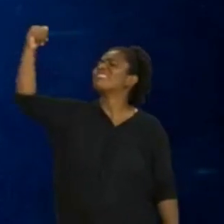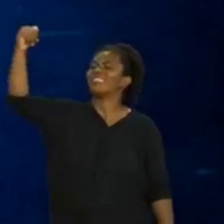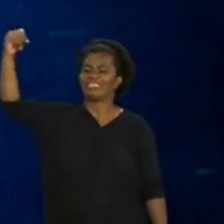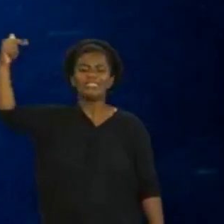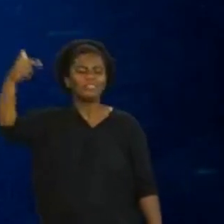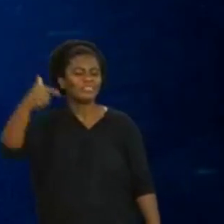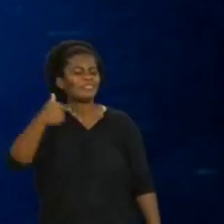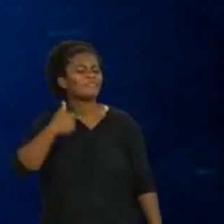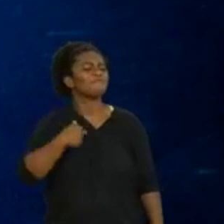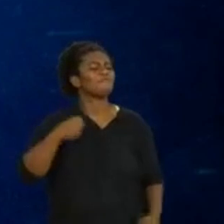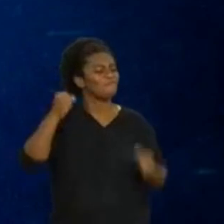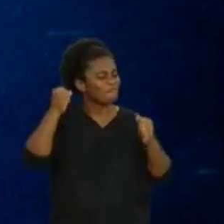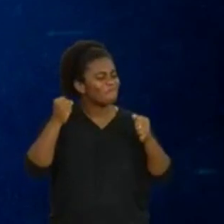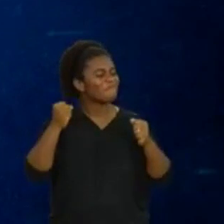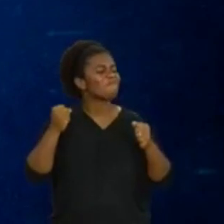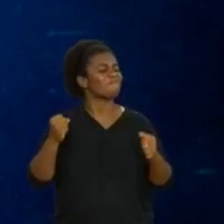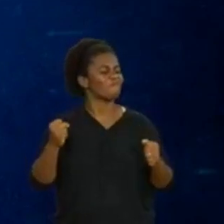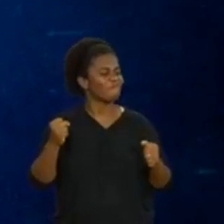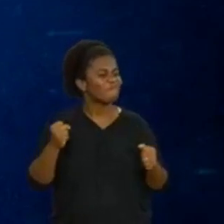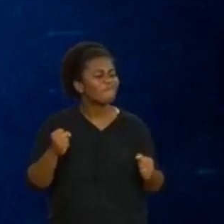posso